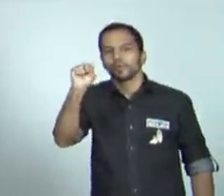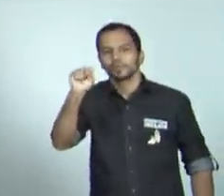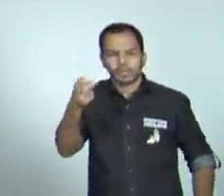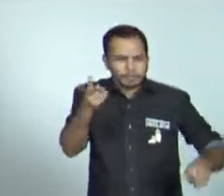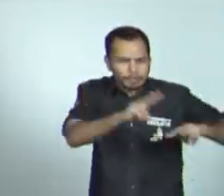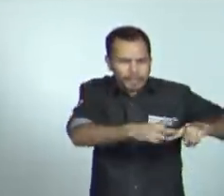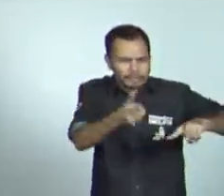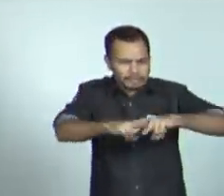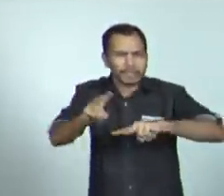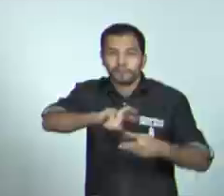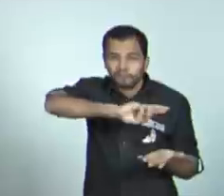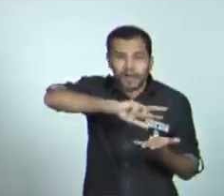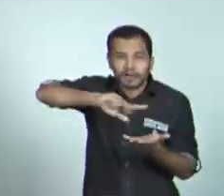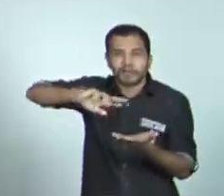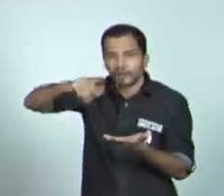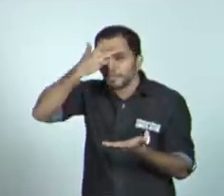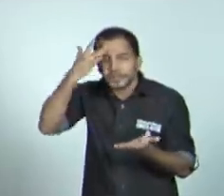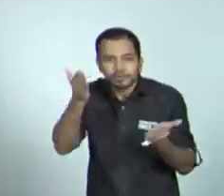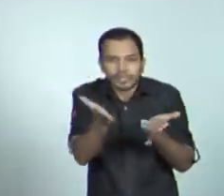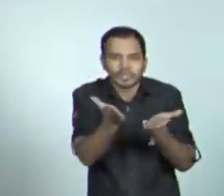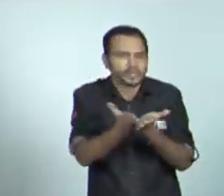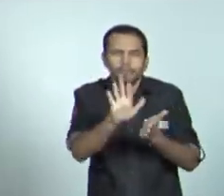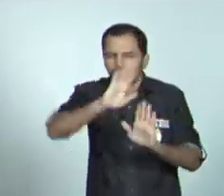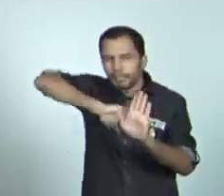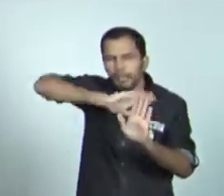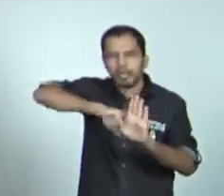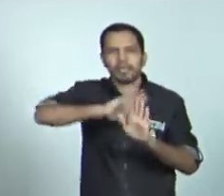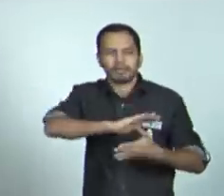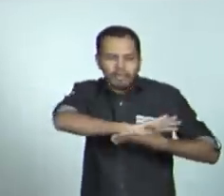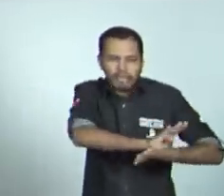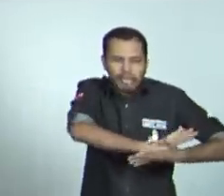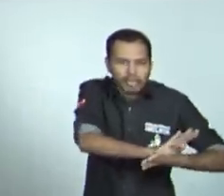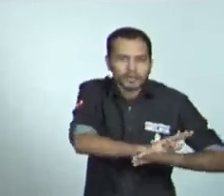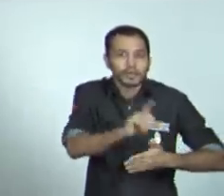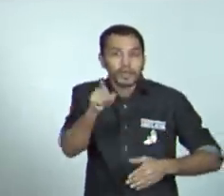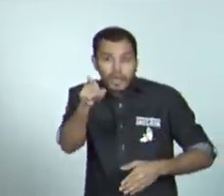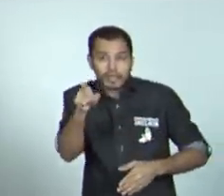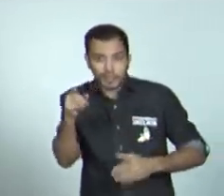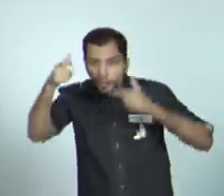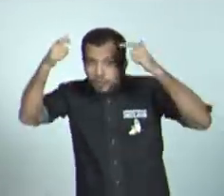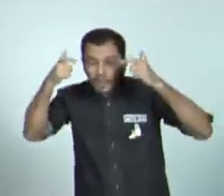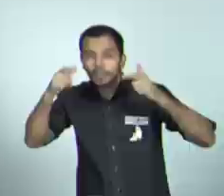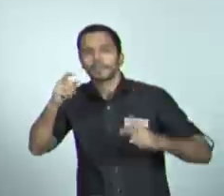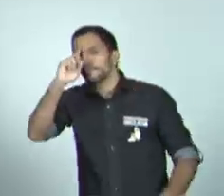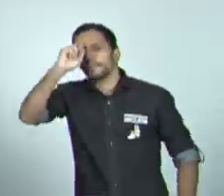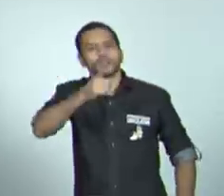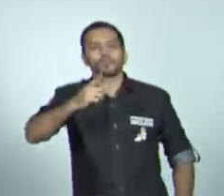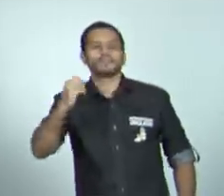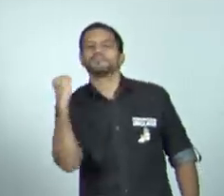igreja com a intenção de maltratá-los e mandou matar a espada à tiago irmão de joão